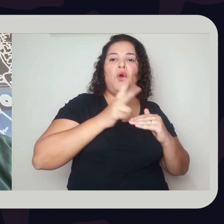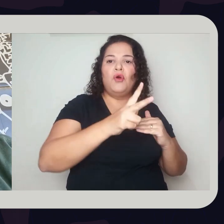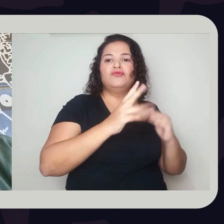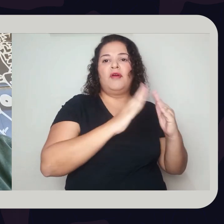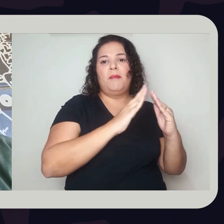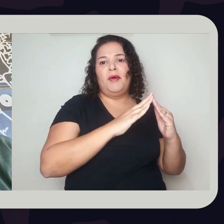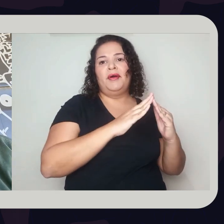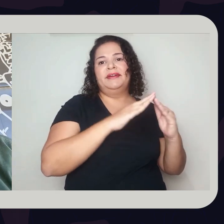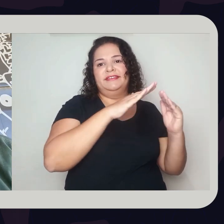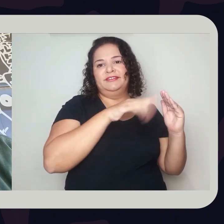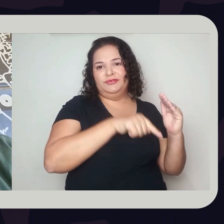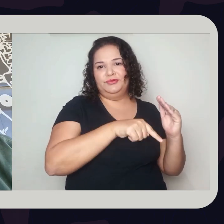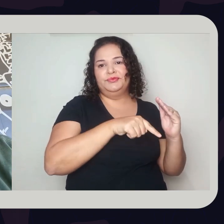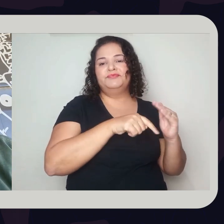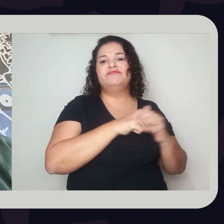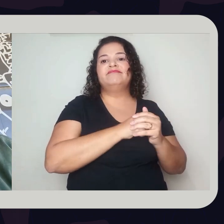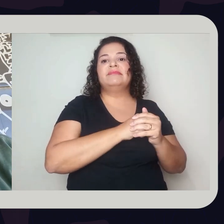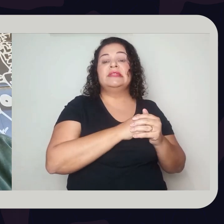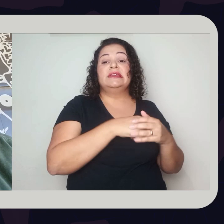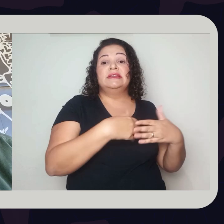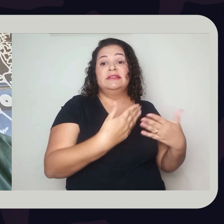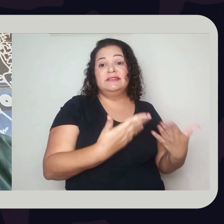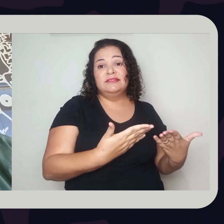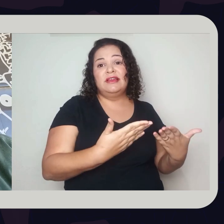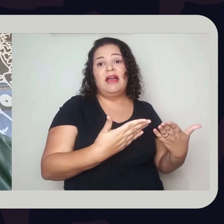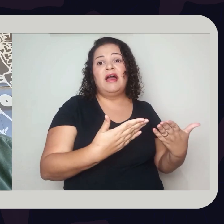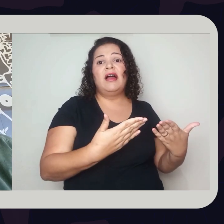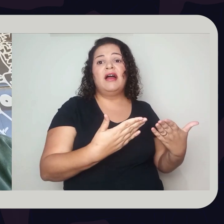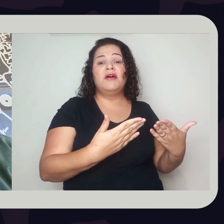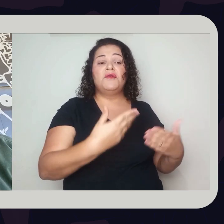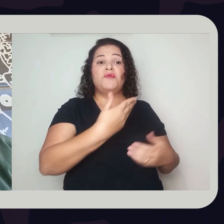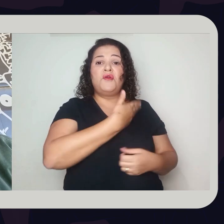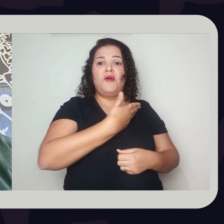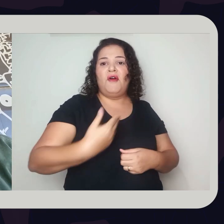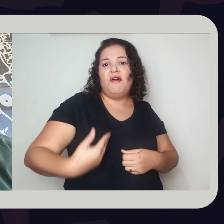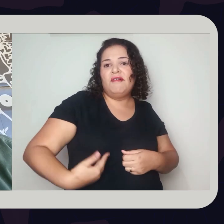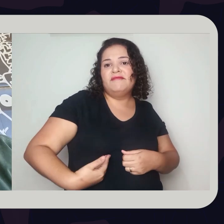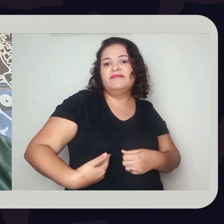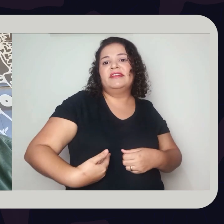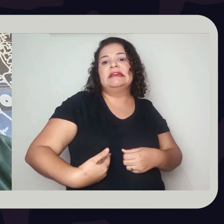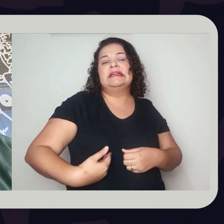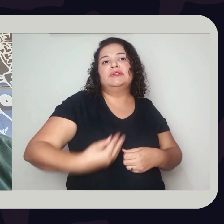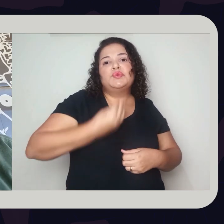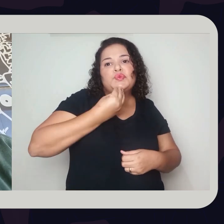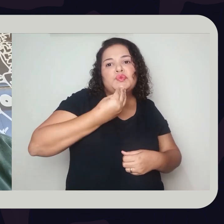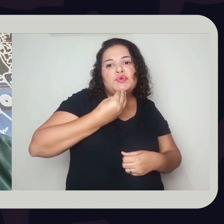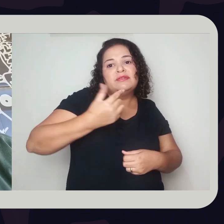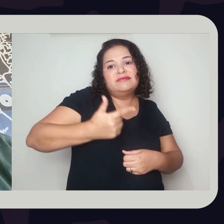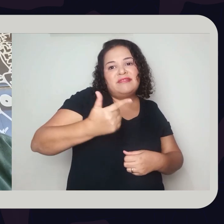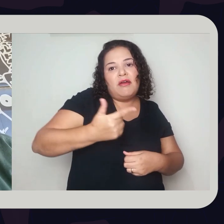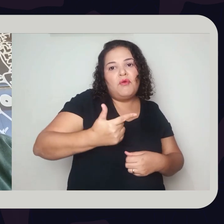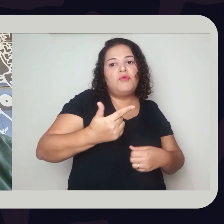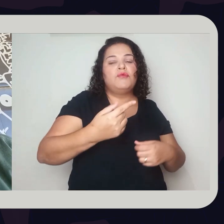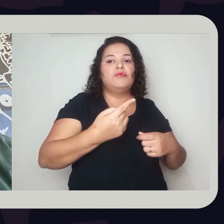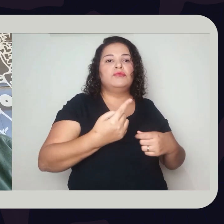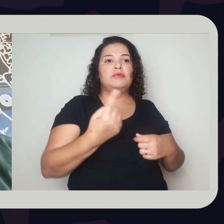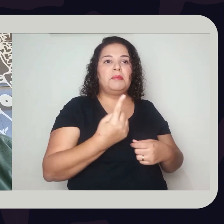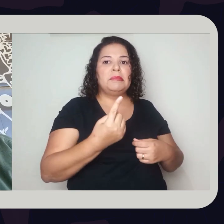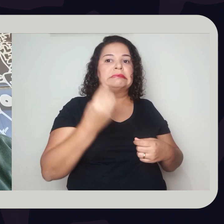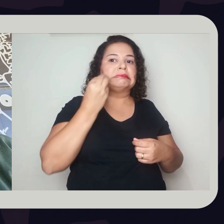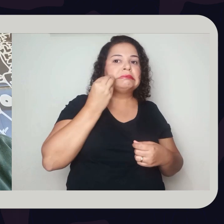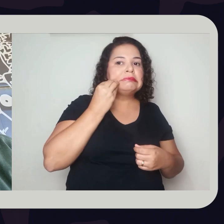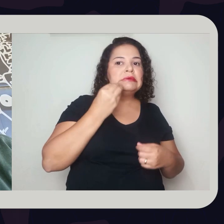Dar uma moradia, etc e tal. Então eles têm, digamos, o Estado dá uma segunda chance para que eles